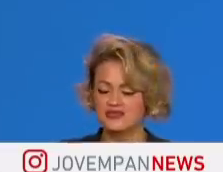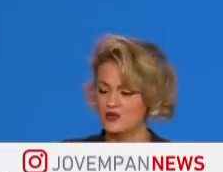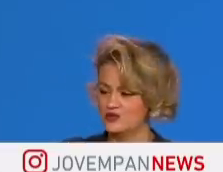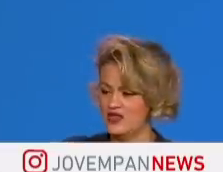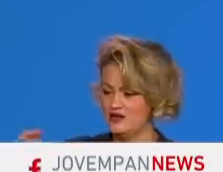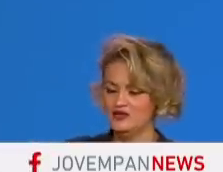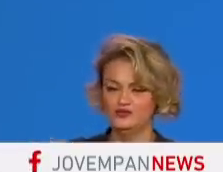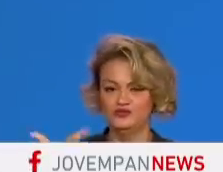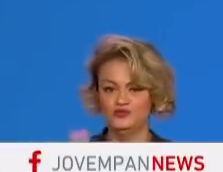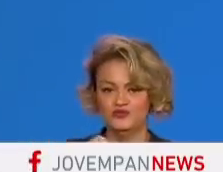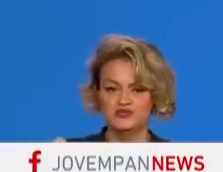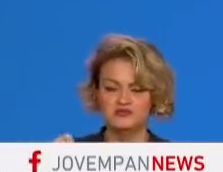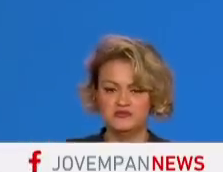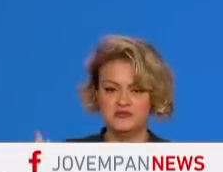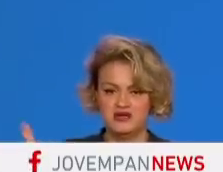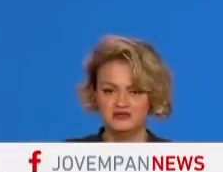reais.